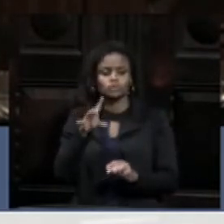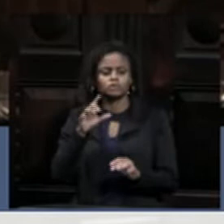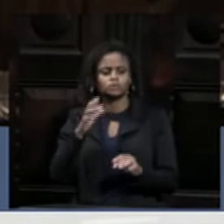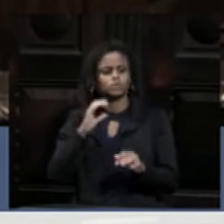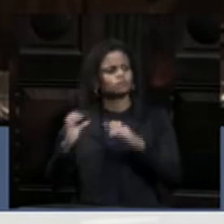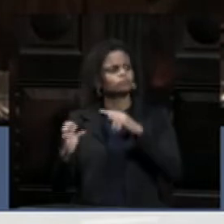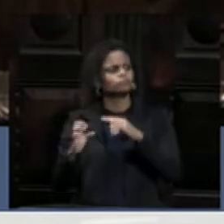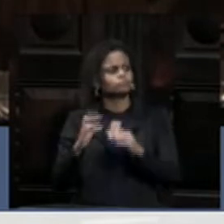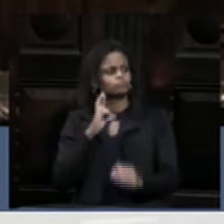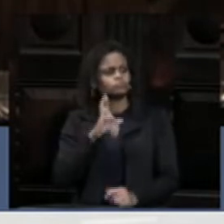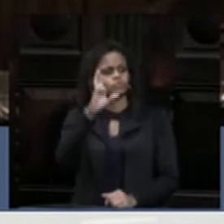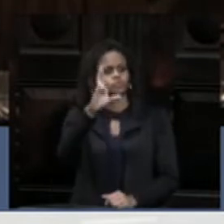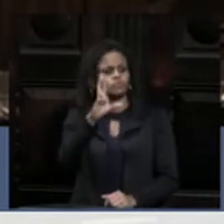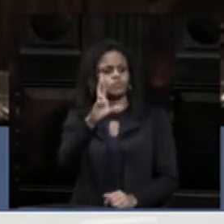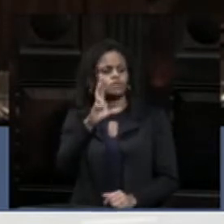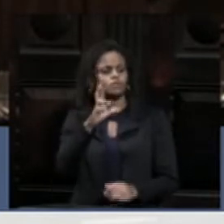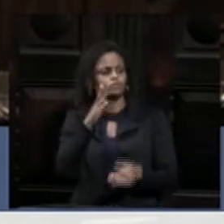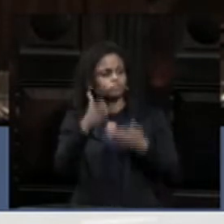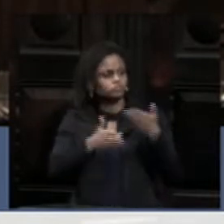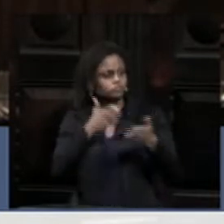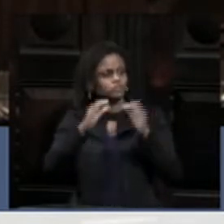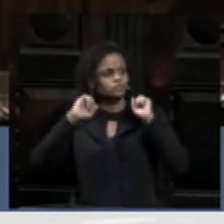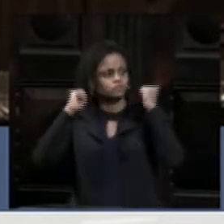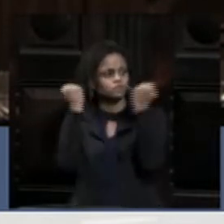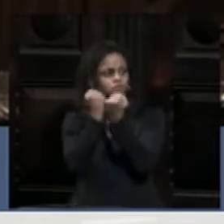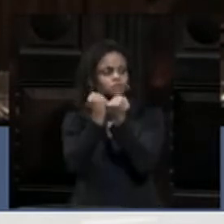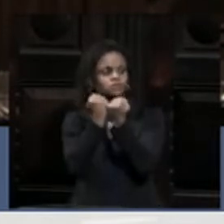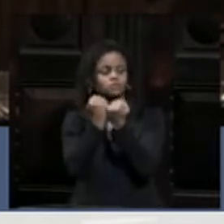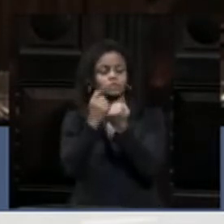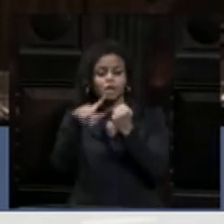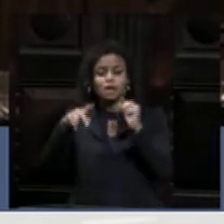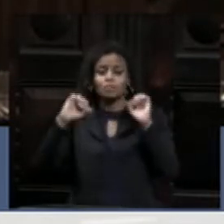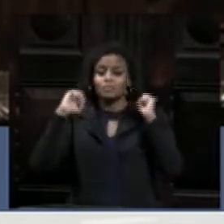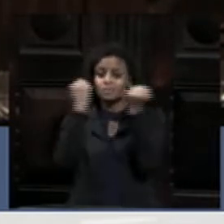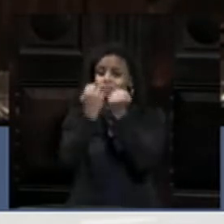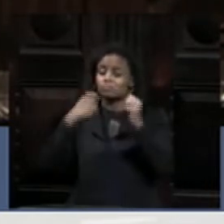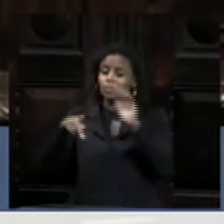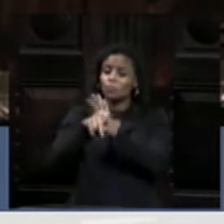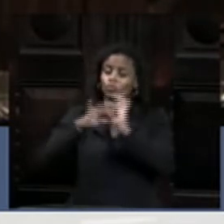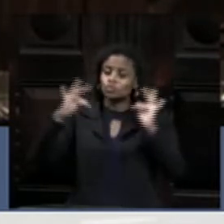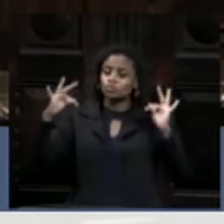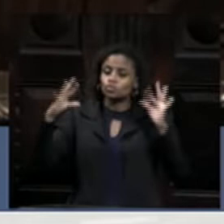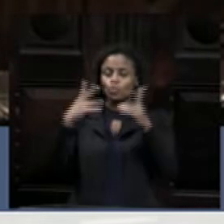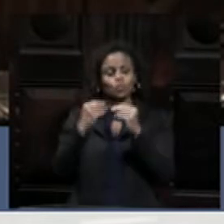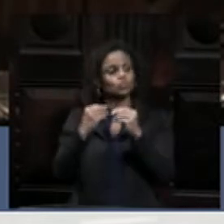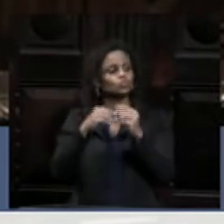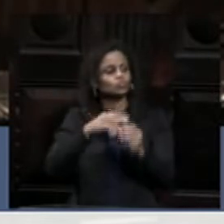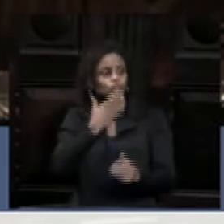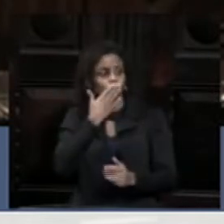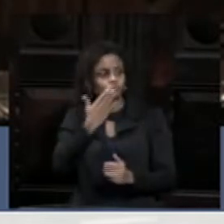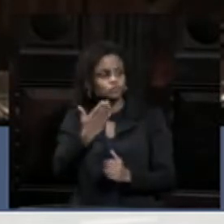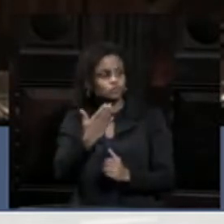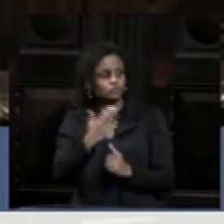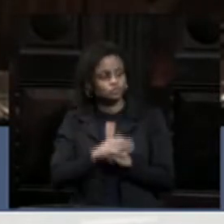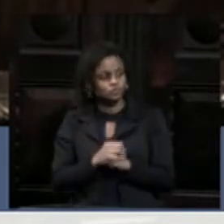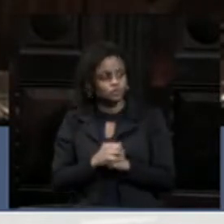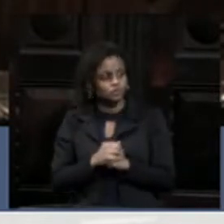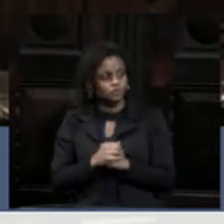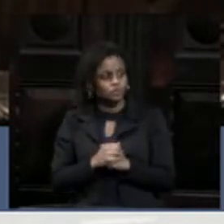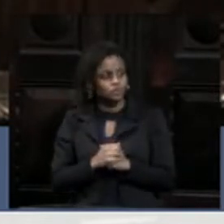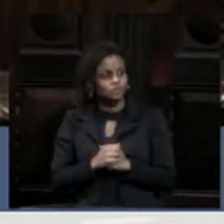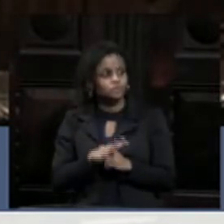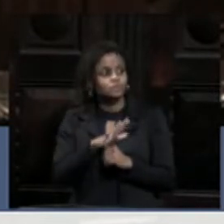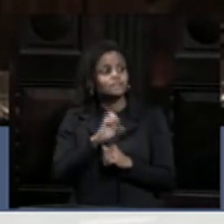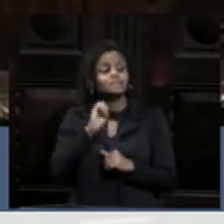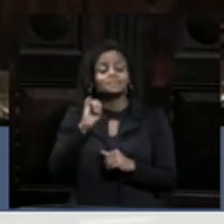Maracanã é de todos os torcedores e não pode ser de um clube só. A intenção de alguns clubes, especialmente o Flamengo, de